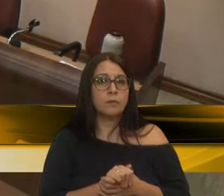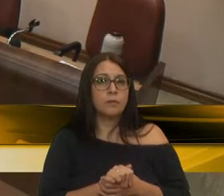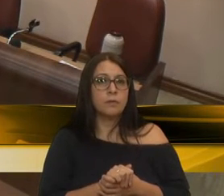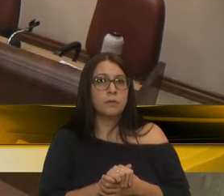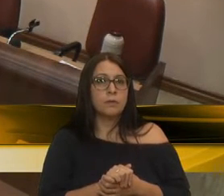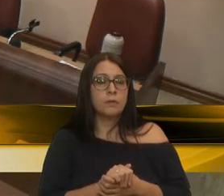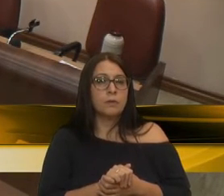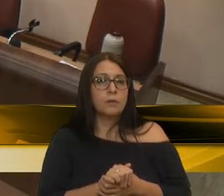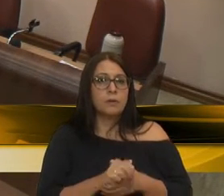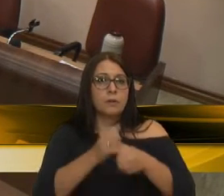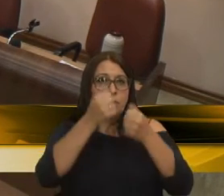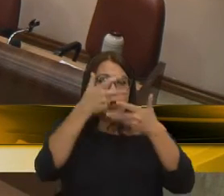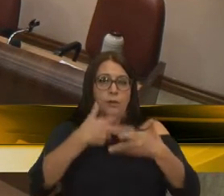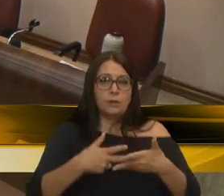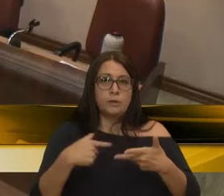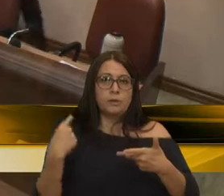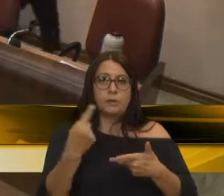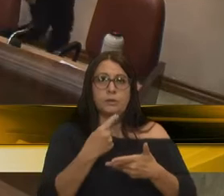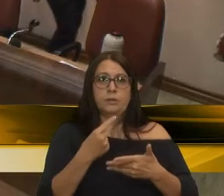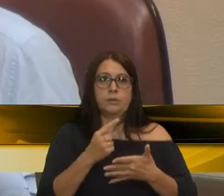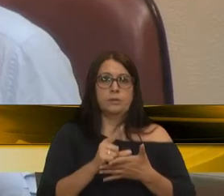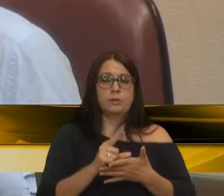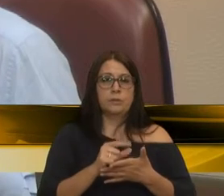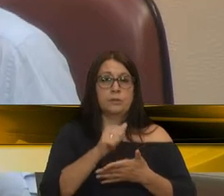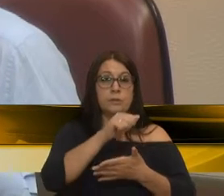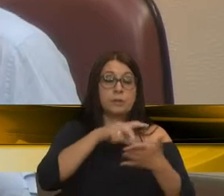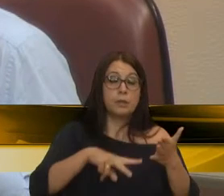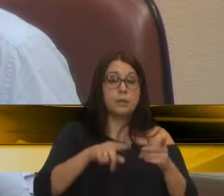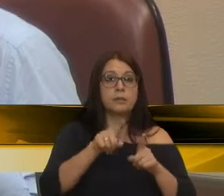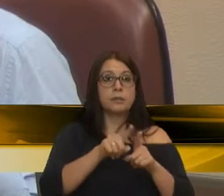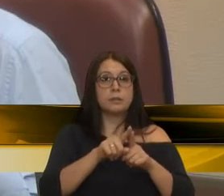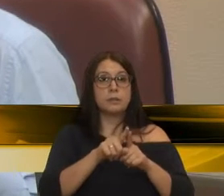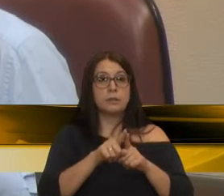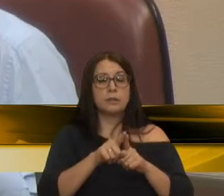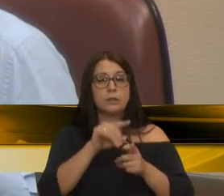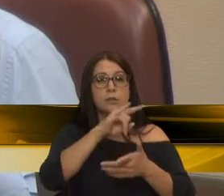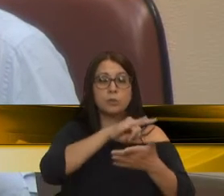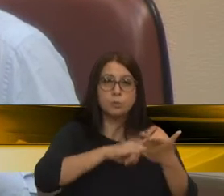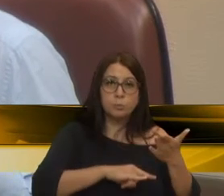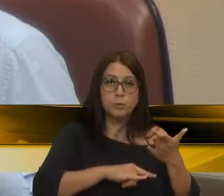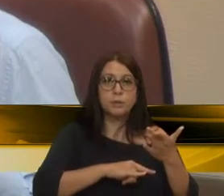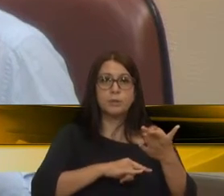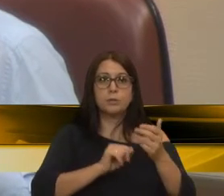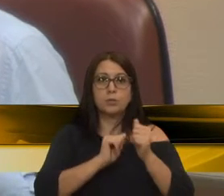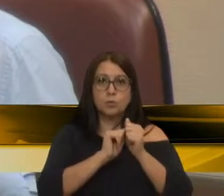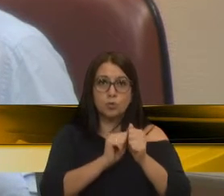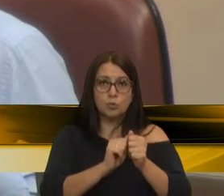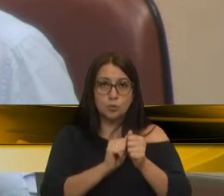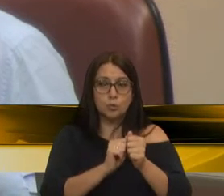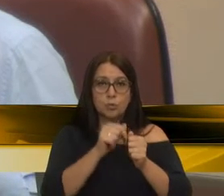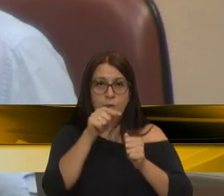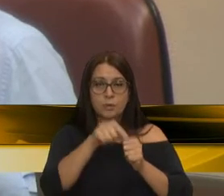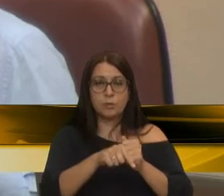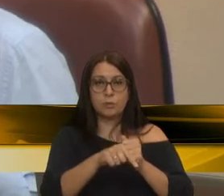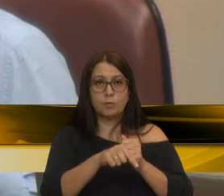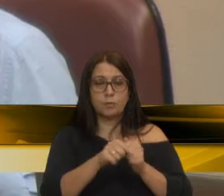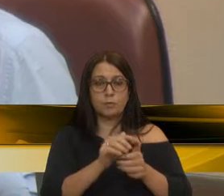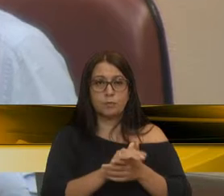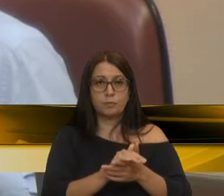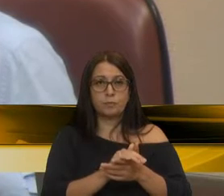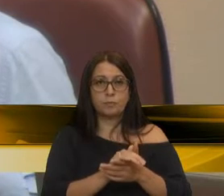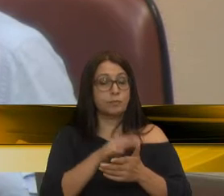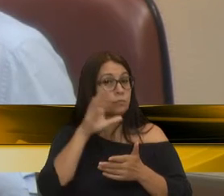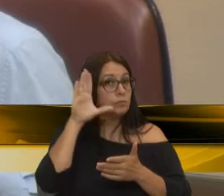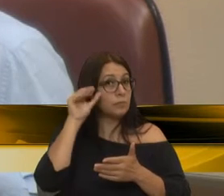expostas essas premissas analisando a extensa documentação que acompanha é sordid ao observer o e